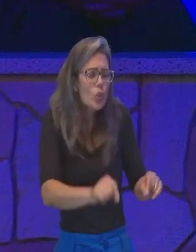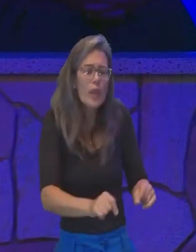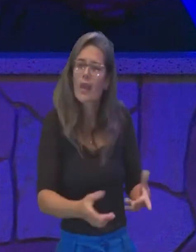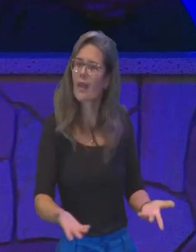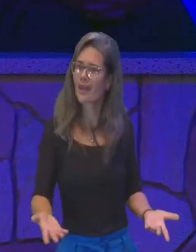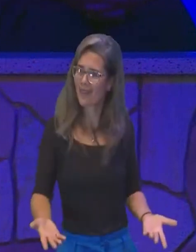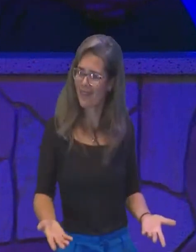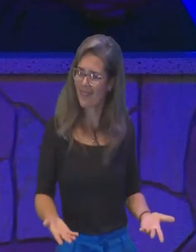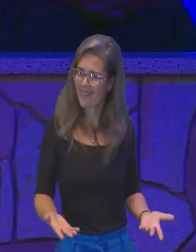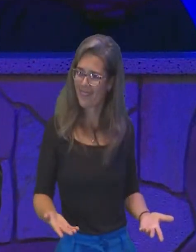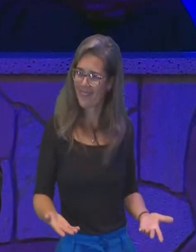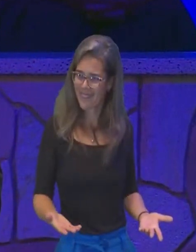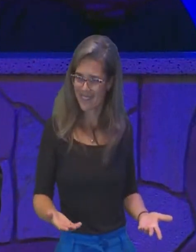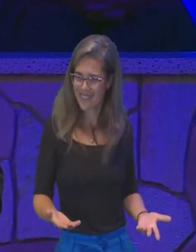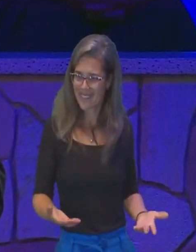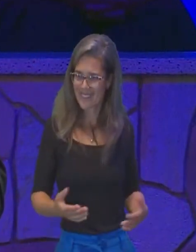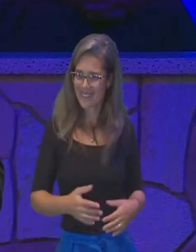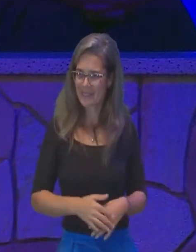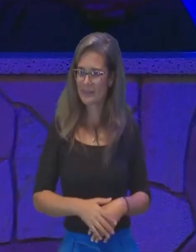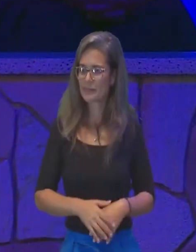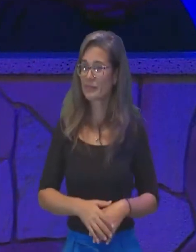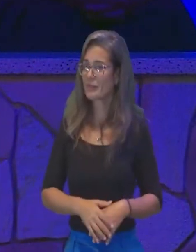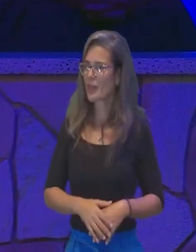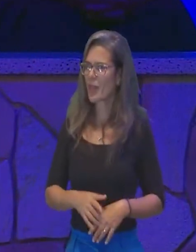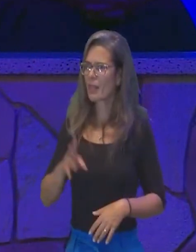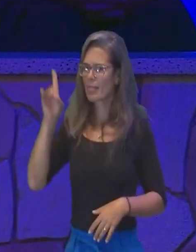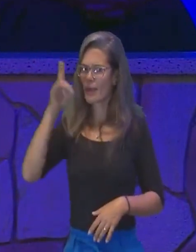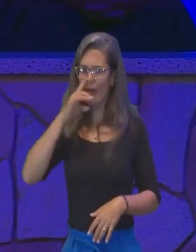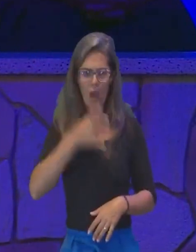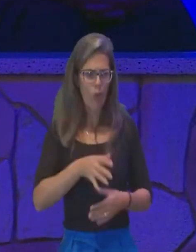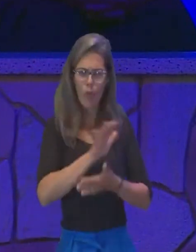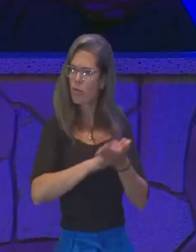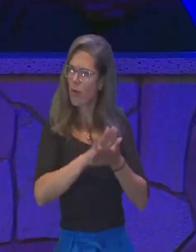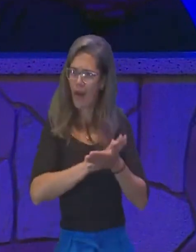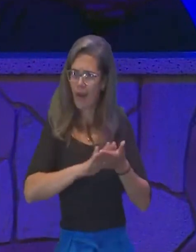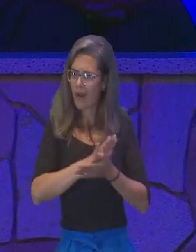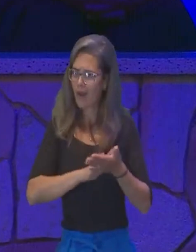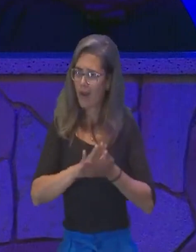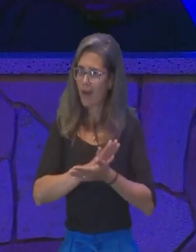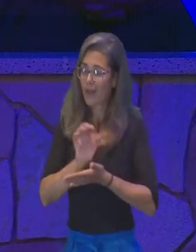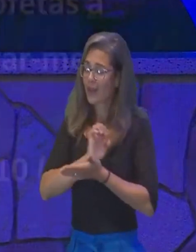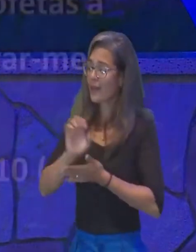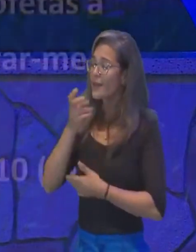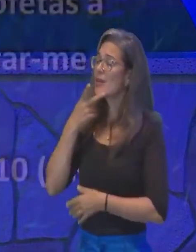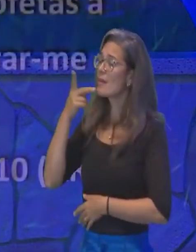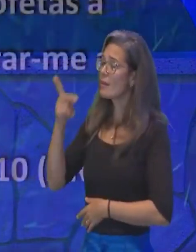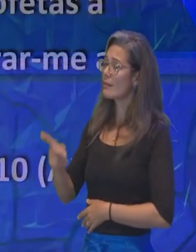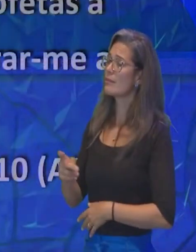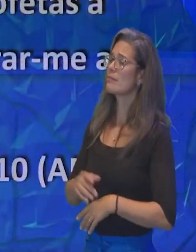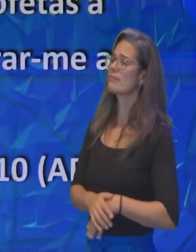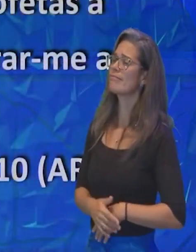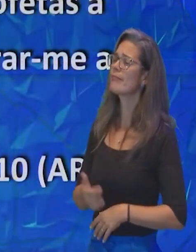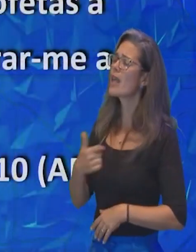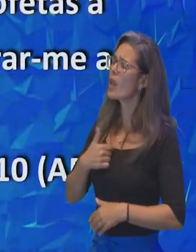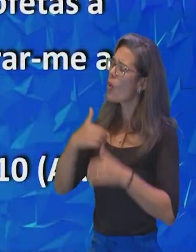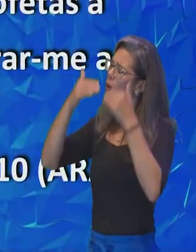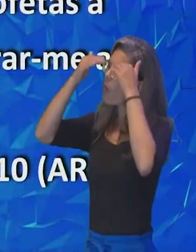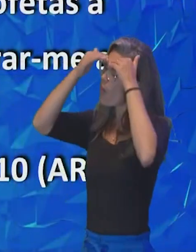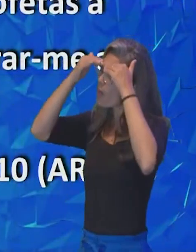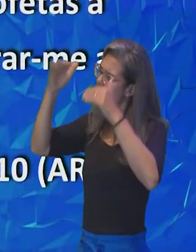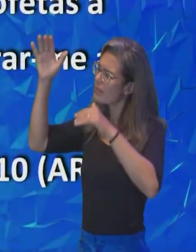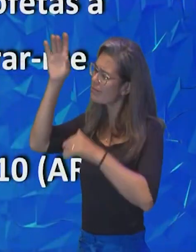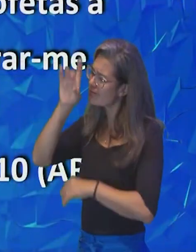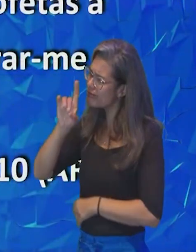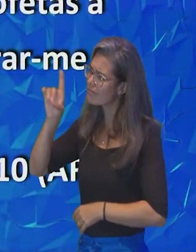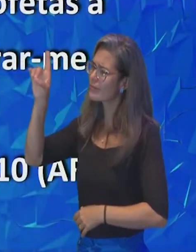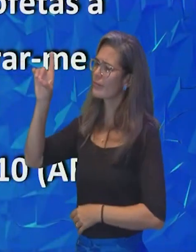passando? Observe que novamente nenhuma crítica, e ele respondeu: eu tenho sido zeloso pelo Senhor Deus dos